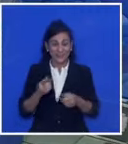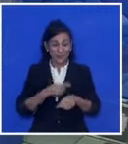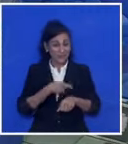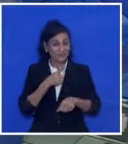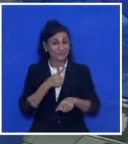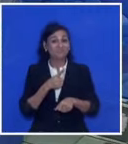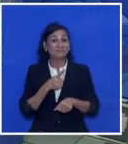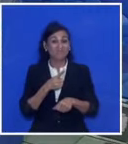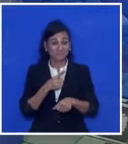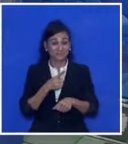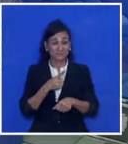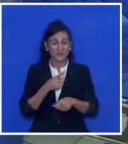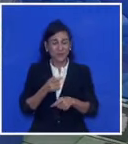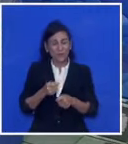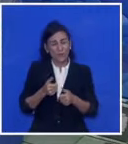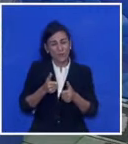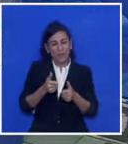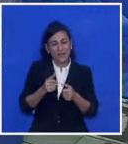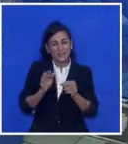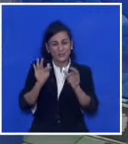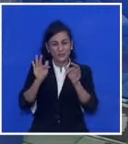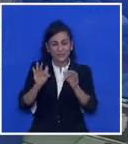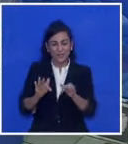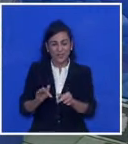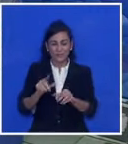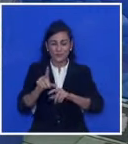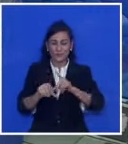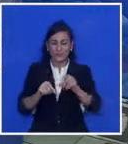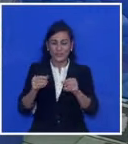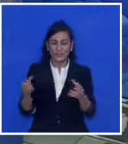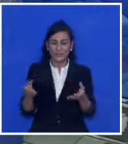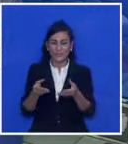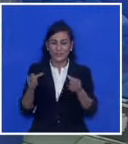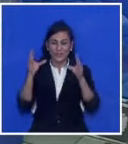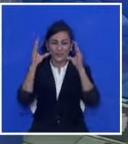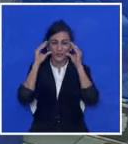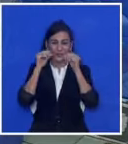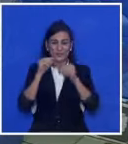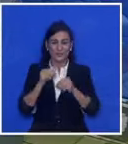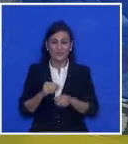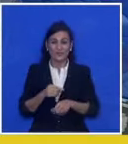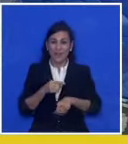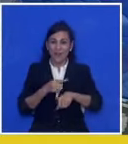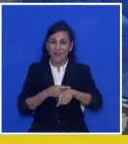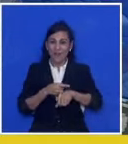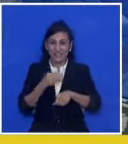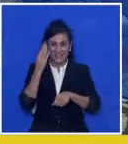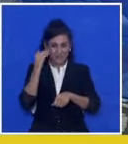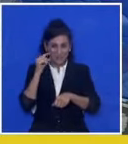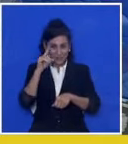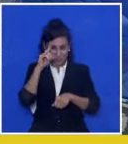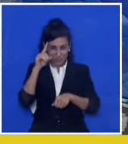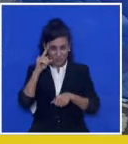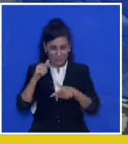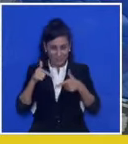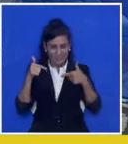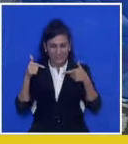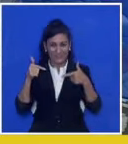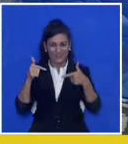E agora, quase no finalzinho dos sorteios dessa noite, hora de saber se é o seu dia de